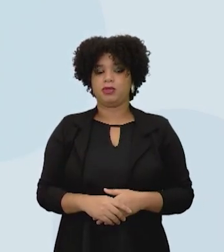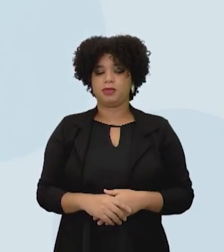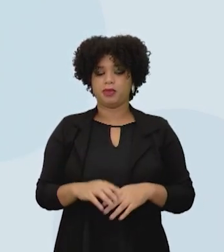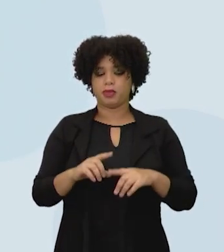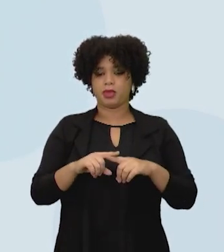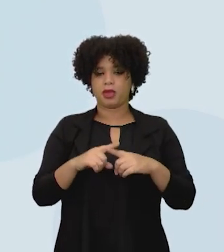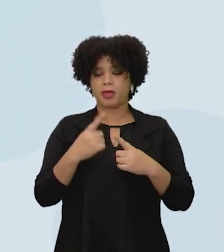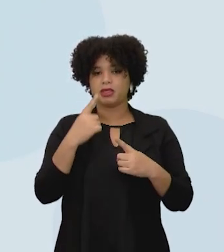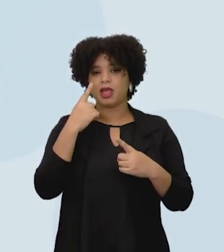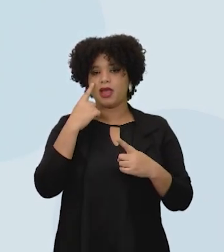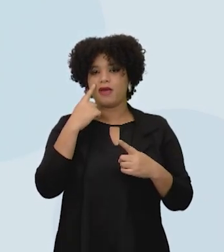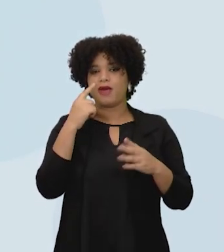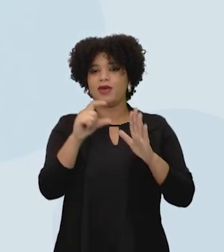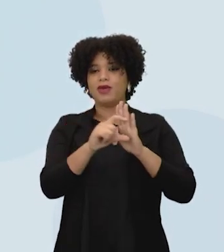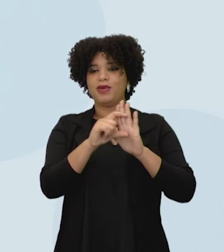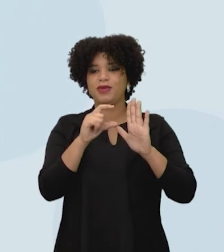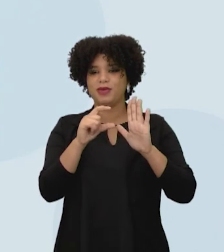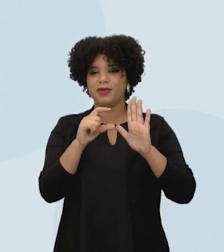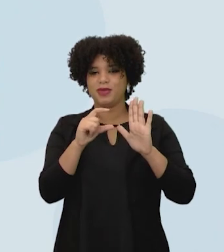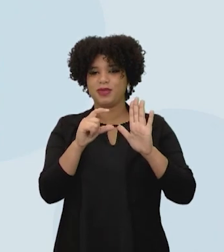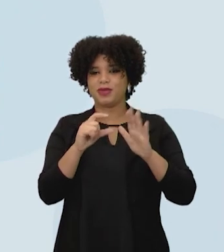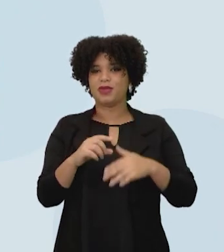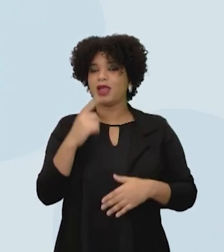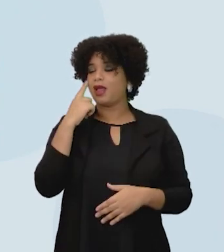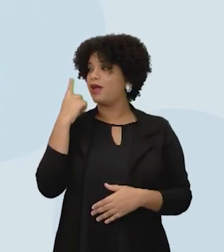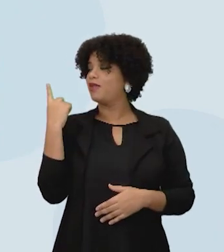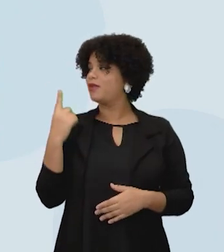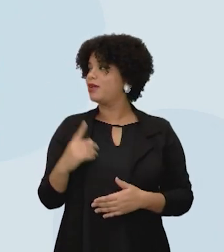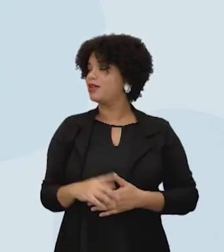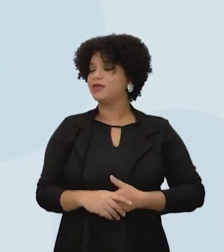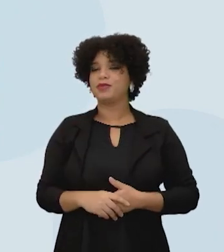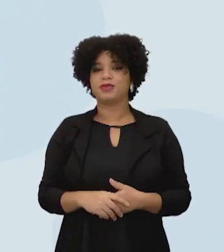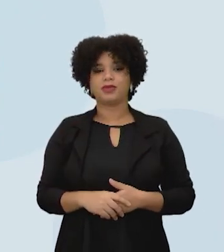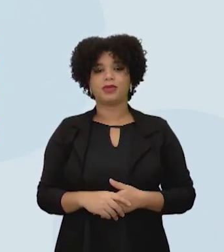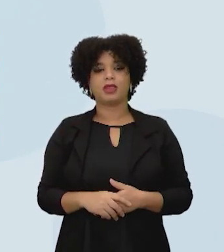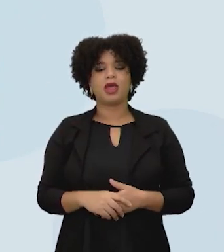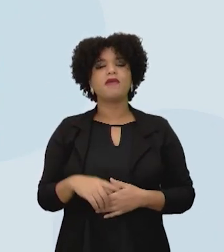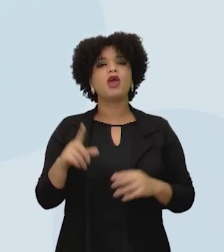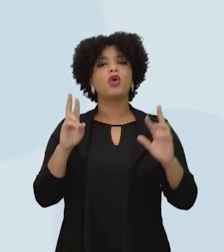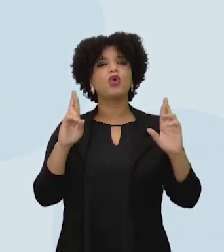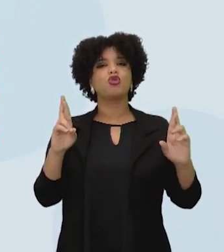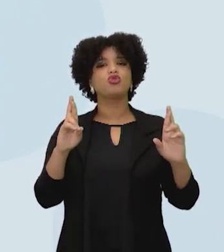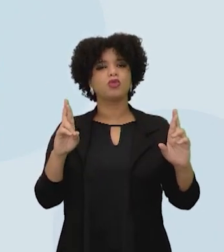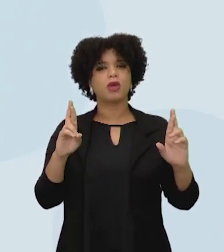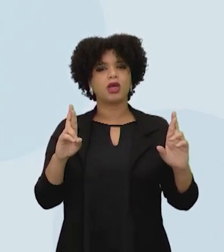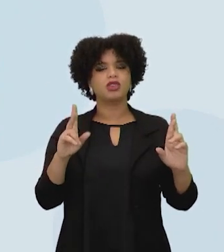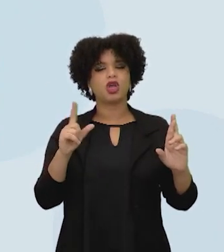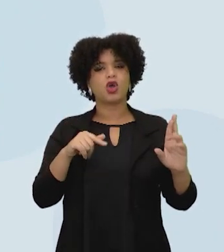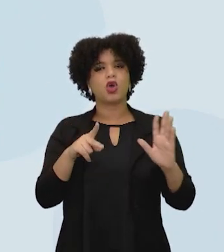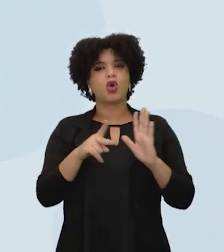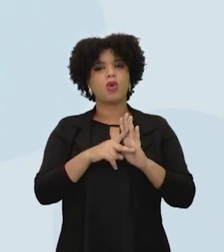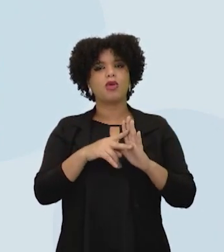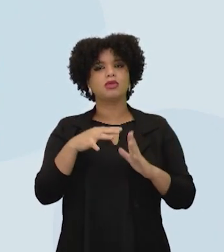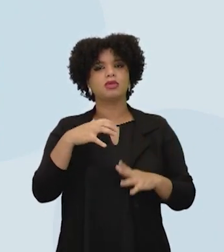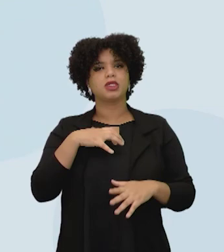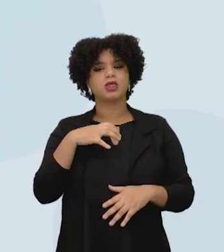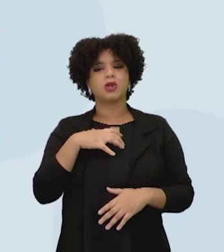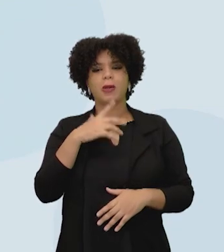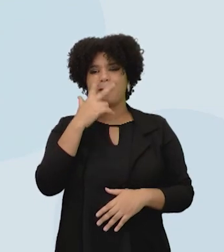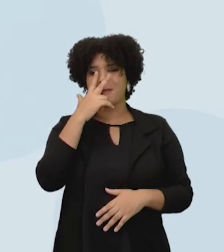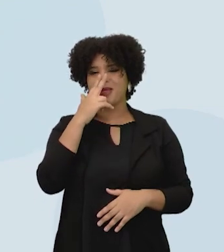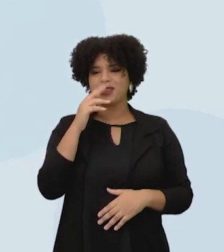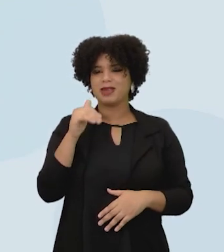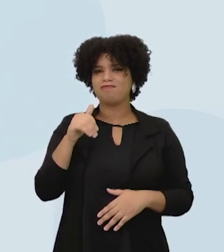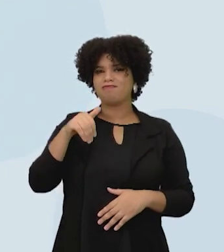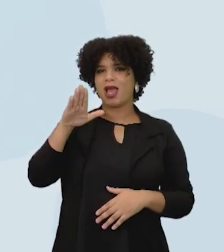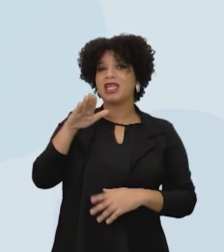de oposição, essa é bem comum, é bem fácil, o pessoal já está ligado nisso. De expectativas completa o sentido da palavra excesso de